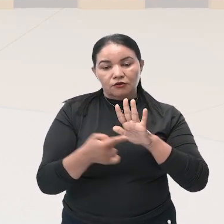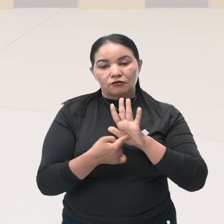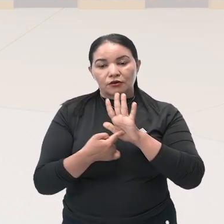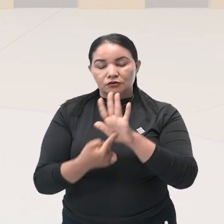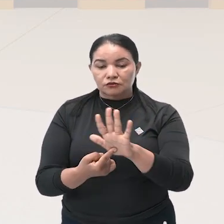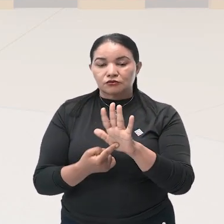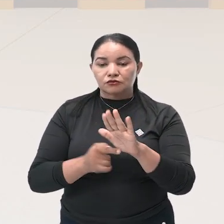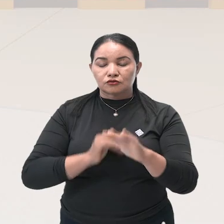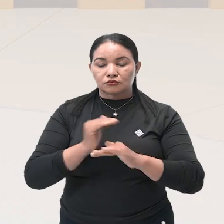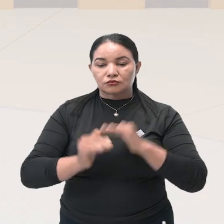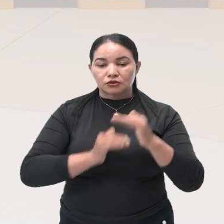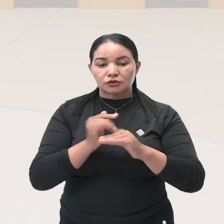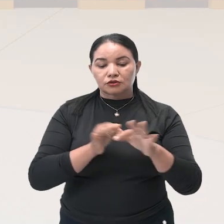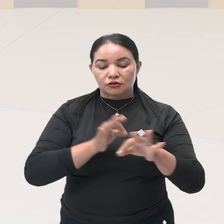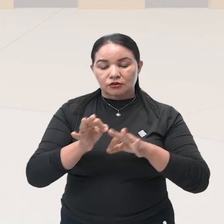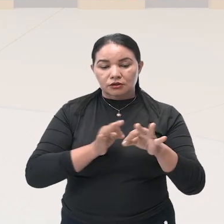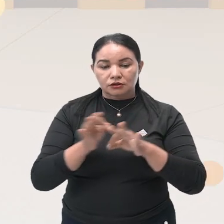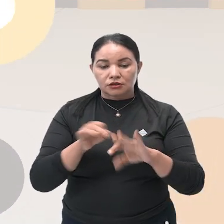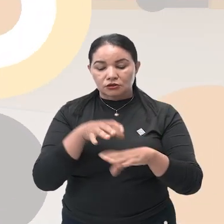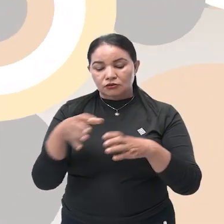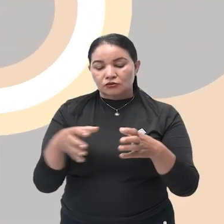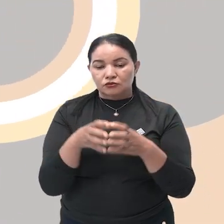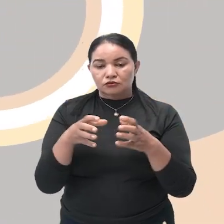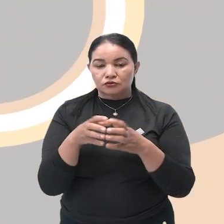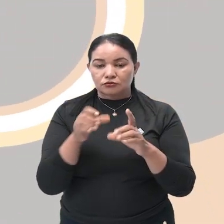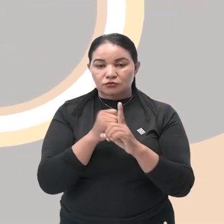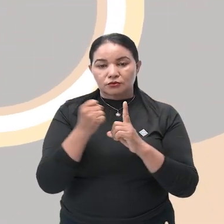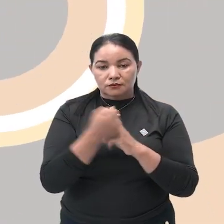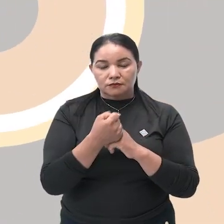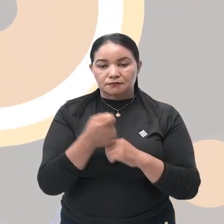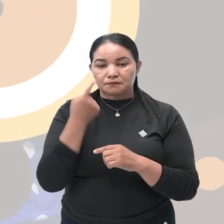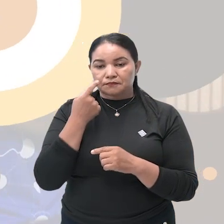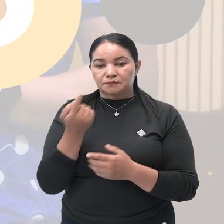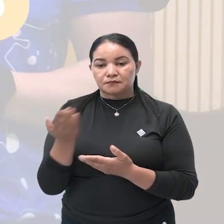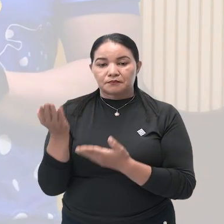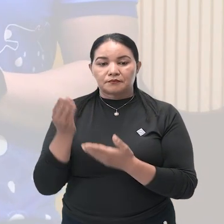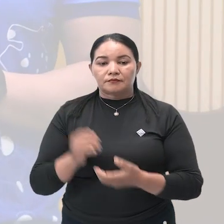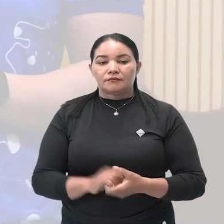nesse processo de organização dos movimentos sociais. Acompanhe comigo.